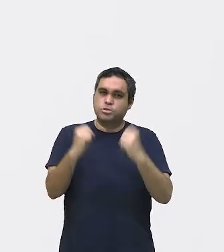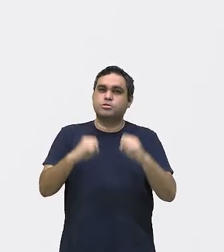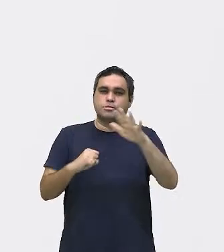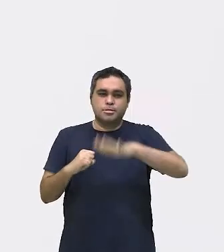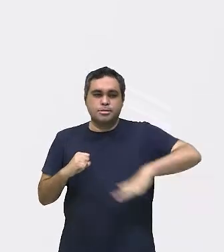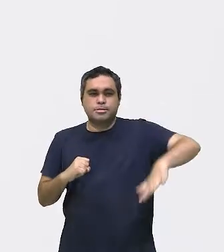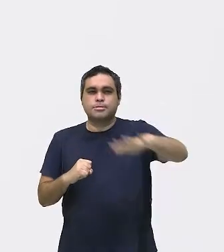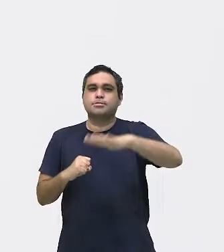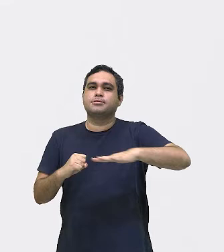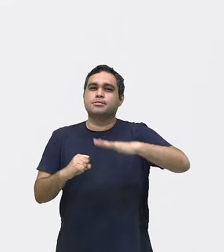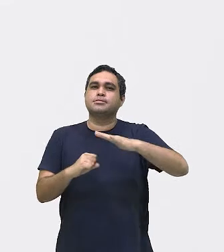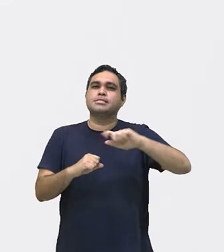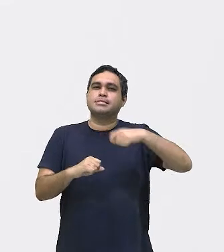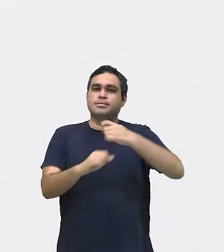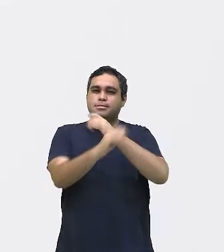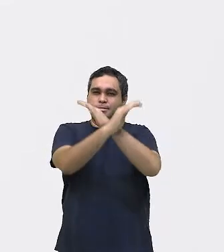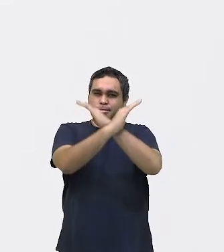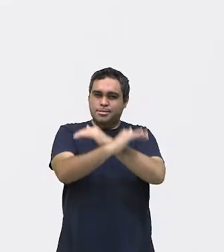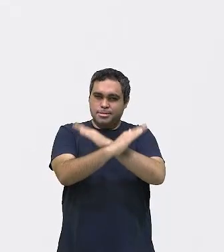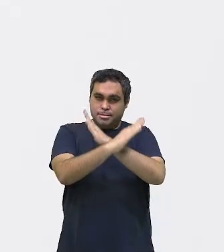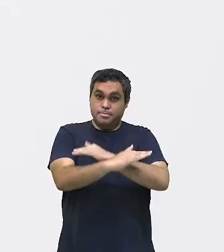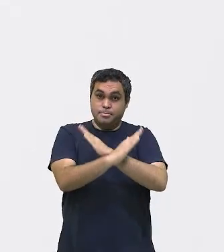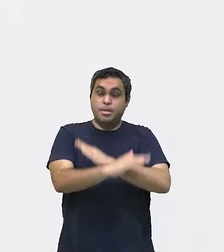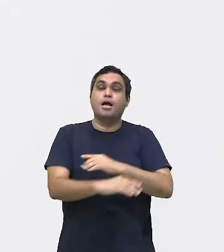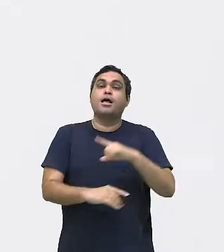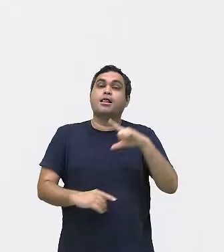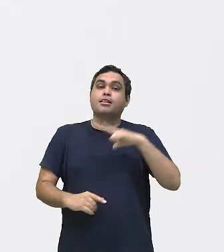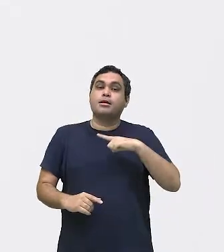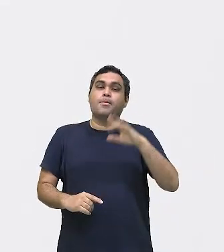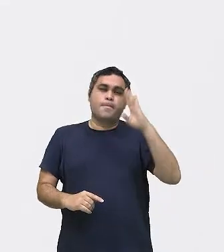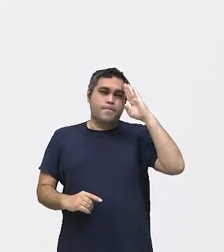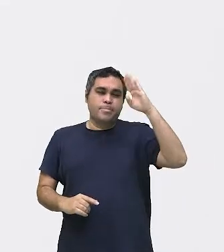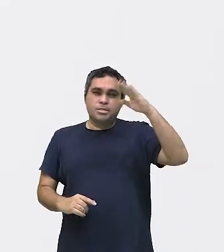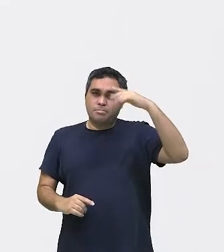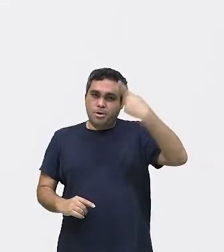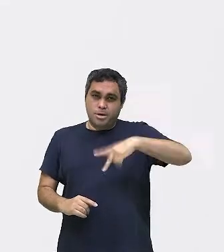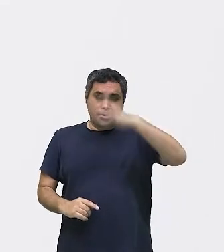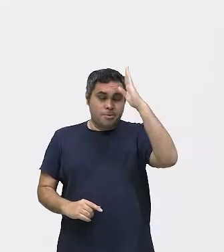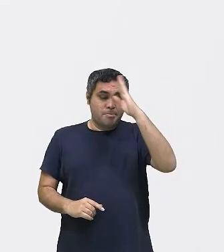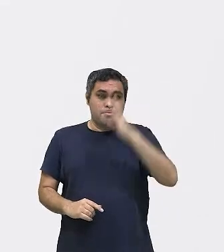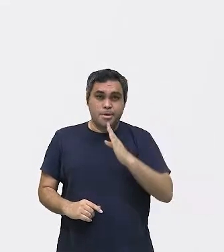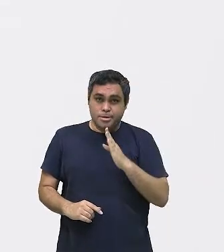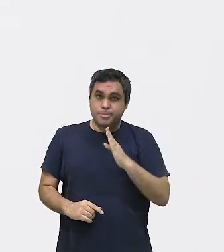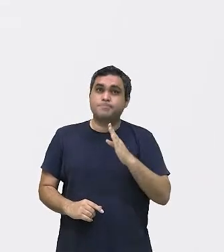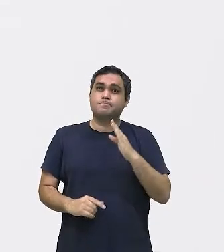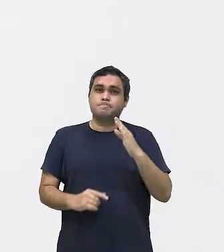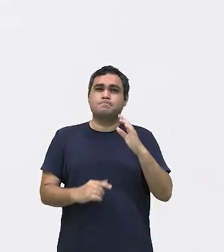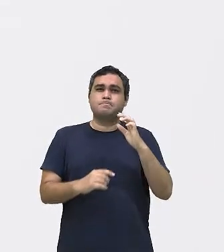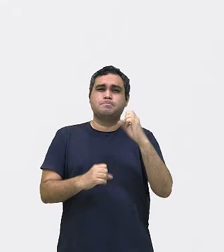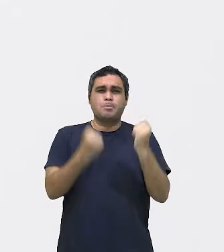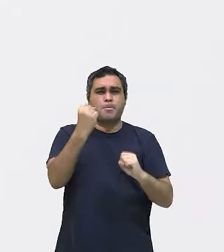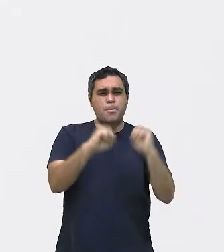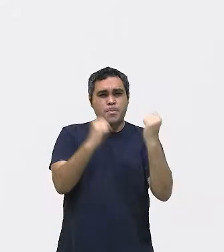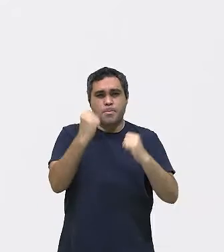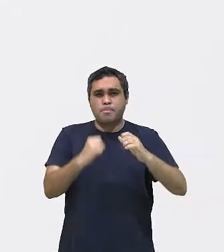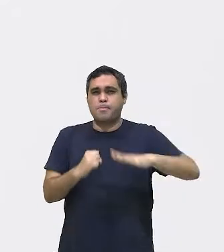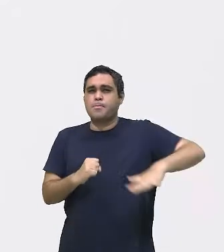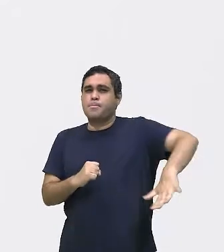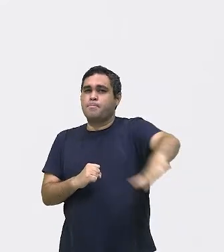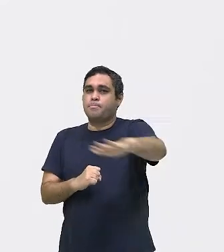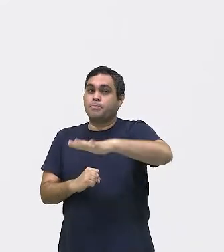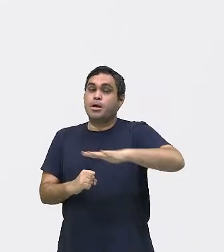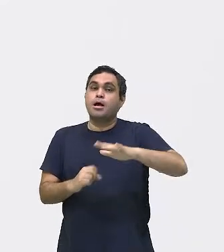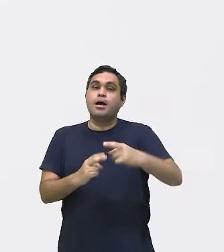dos principais parques industriais aí do país. Responsável por um dos maiores PIBs. Lembra o